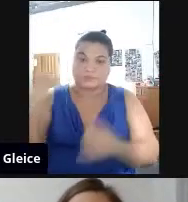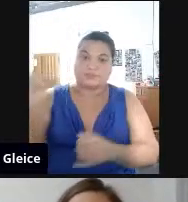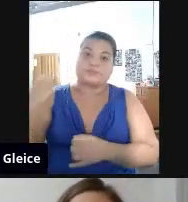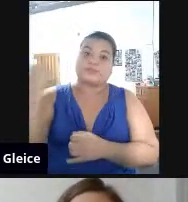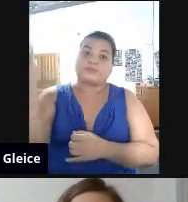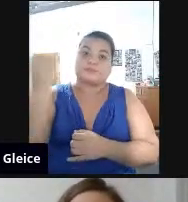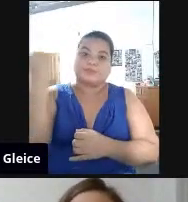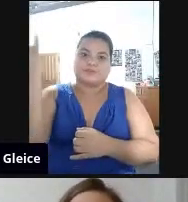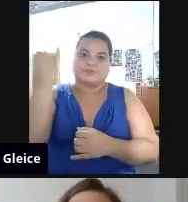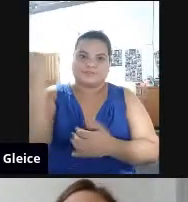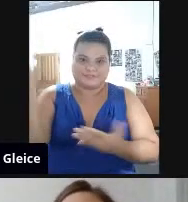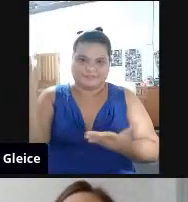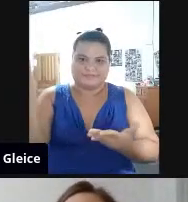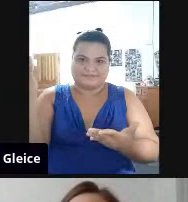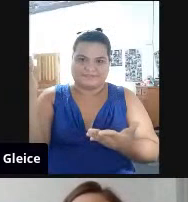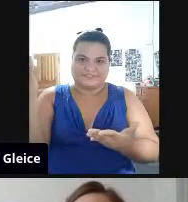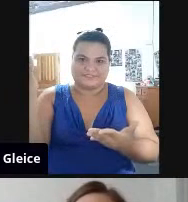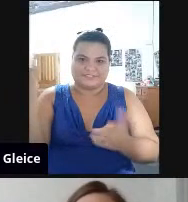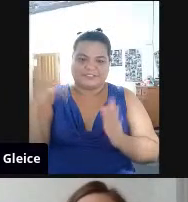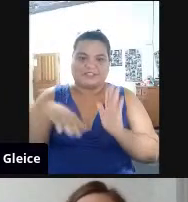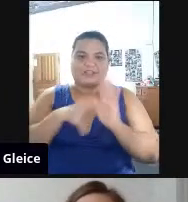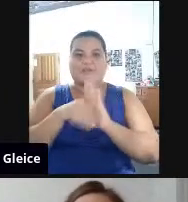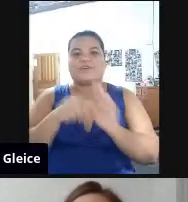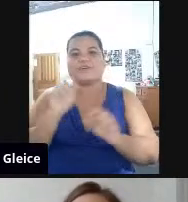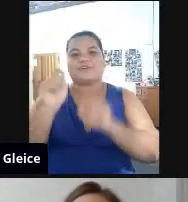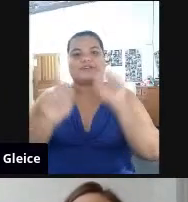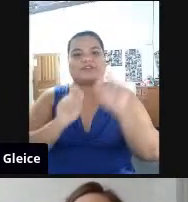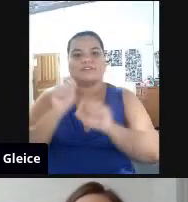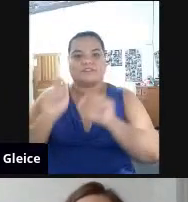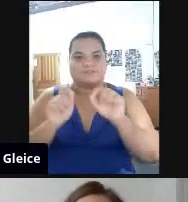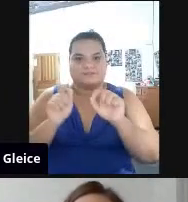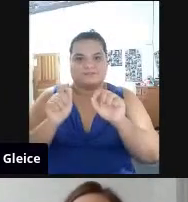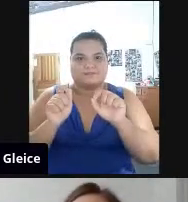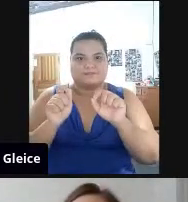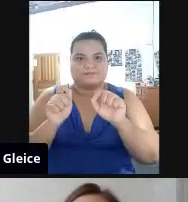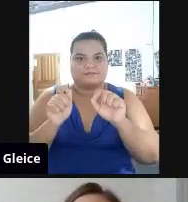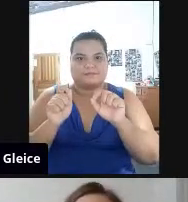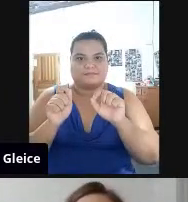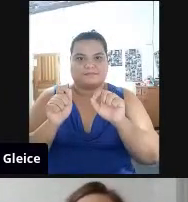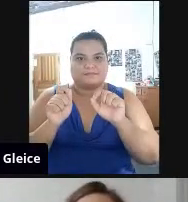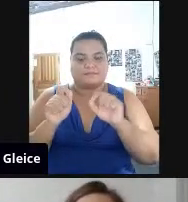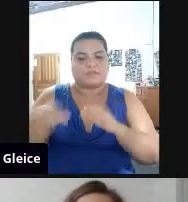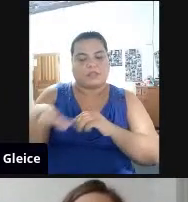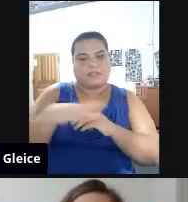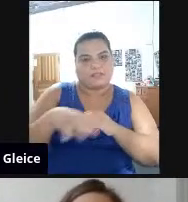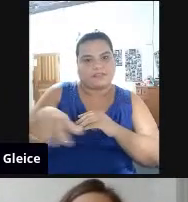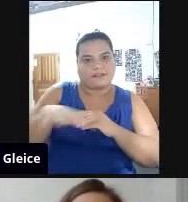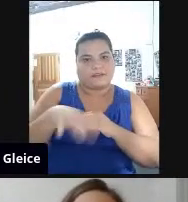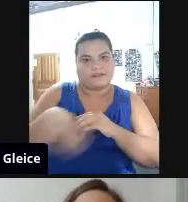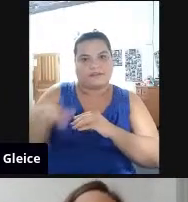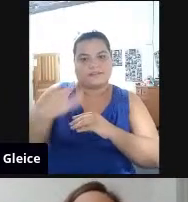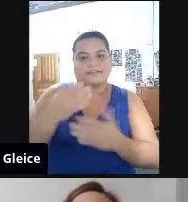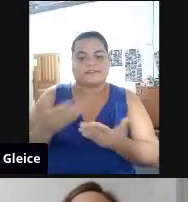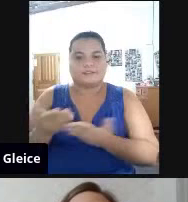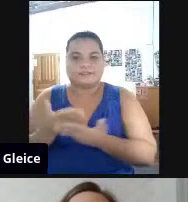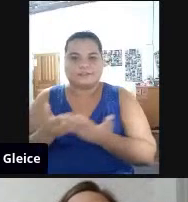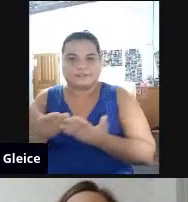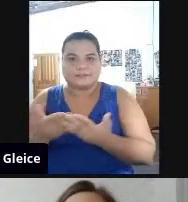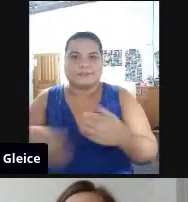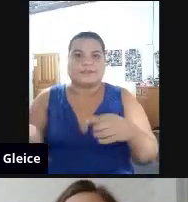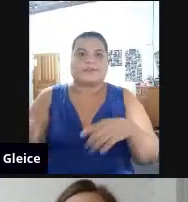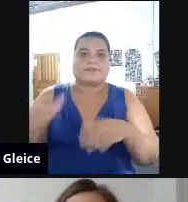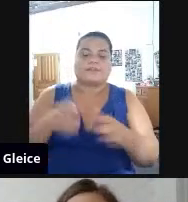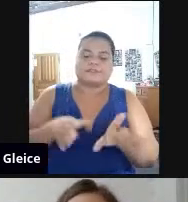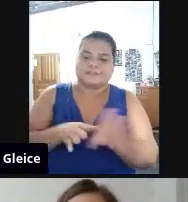fazendo parte desse currículo, né? Que é o fato de, além de atuar na área, de fazer atendimento ambulatorial de crianças com autismo,